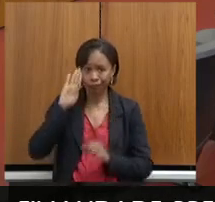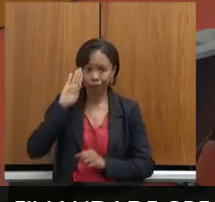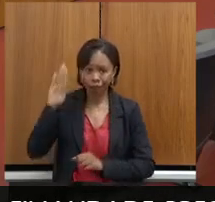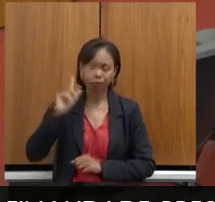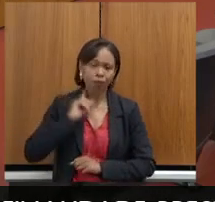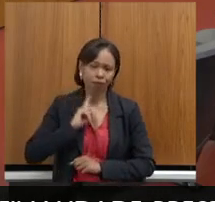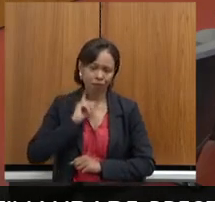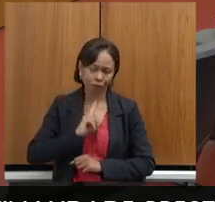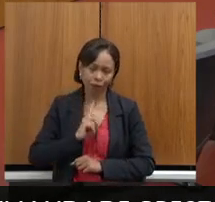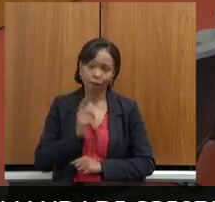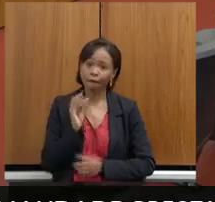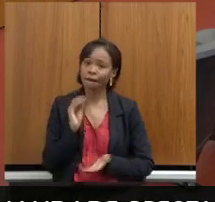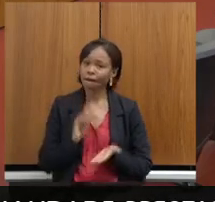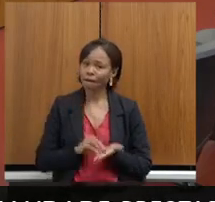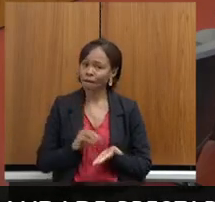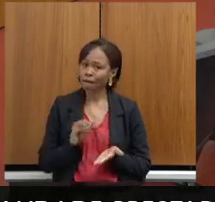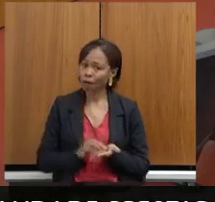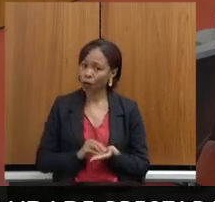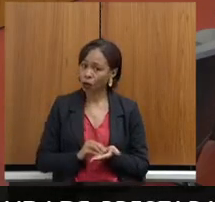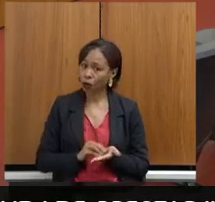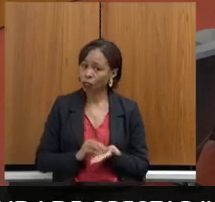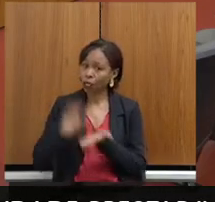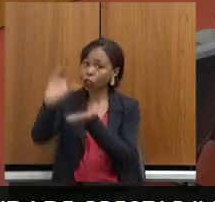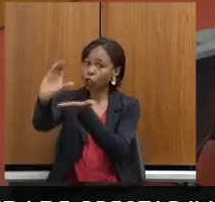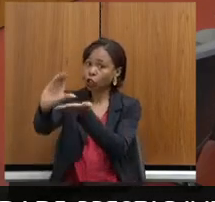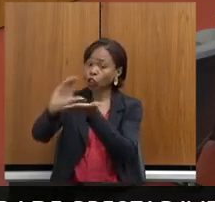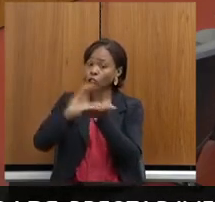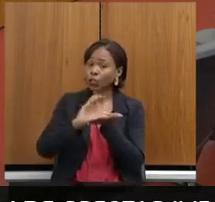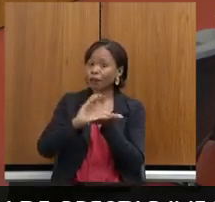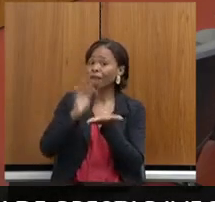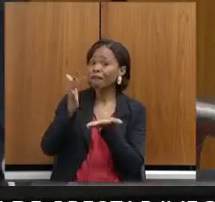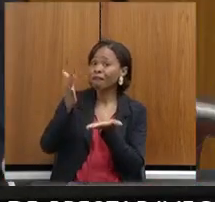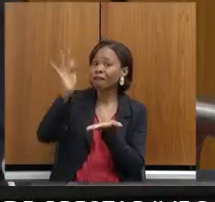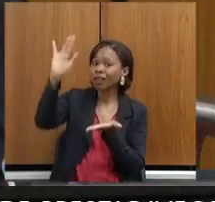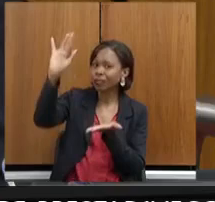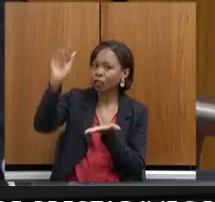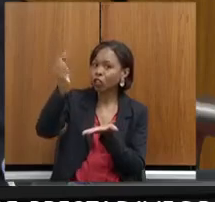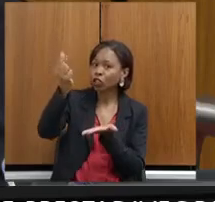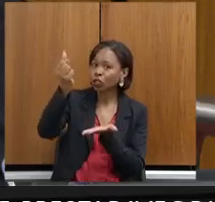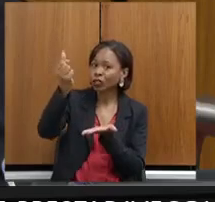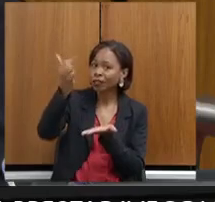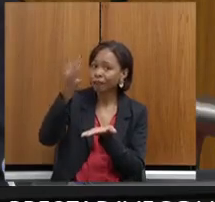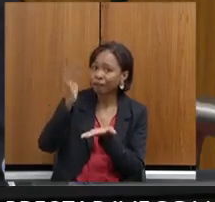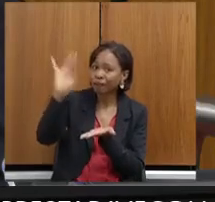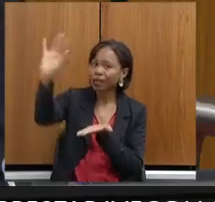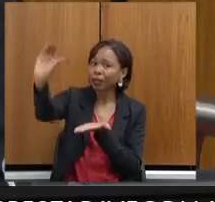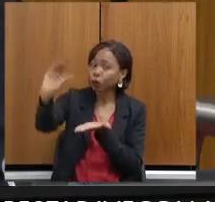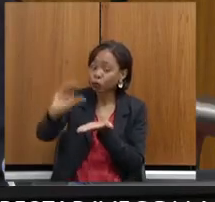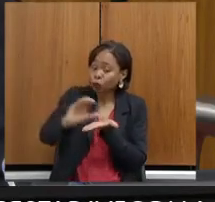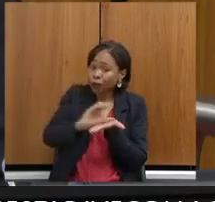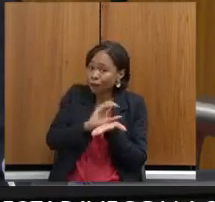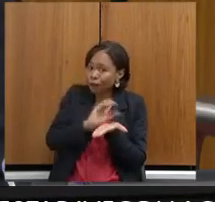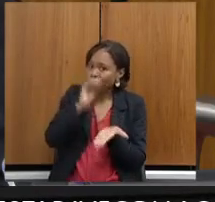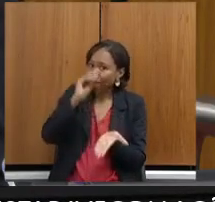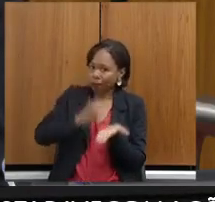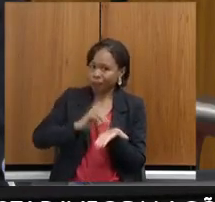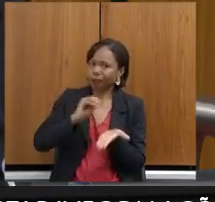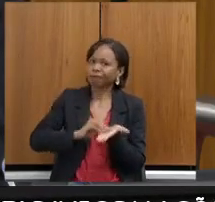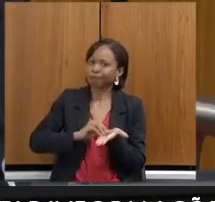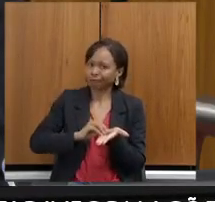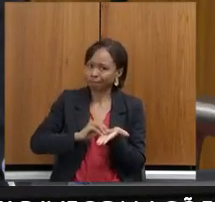a presença de dinheiro Federal eu vou repetir falta presença de dinheiro Federal